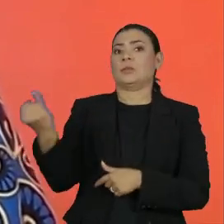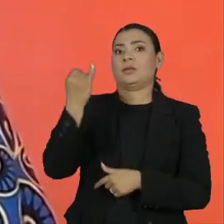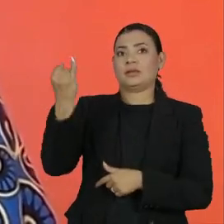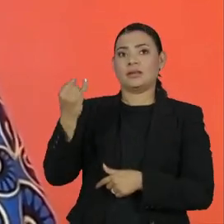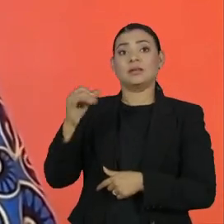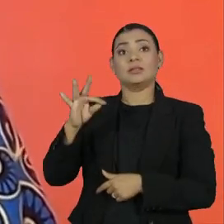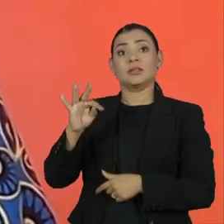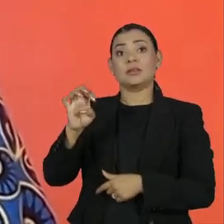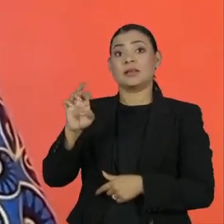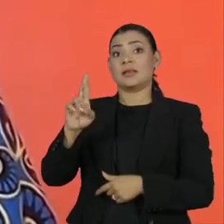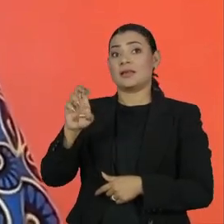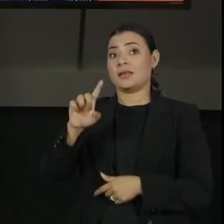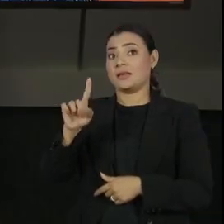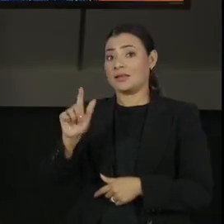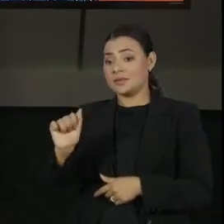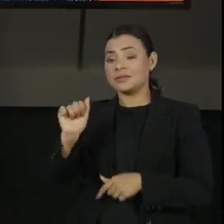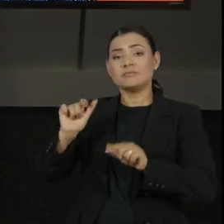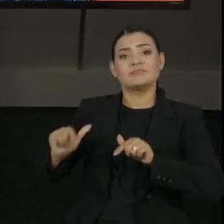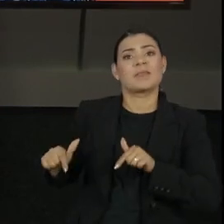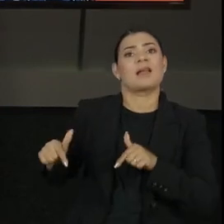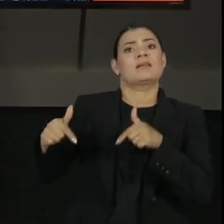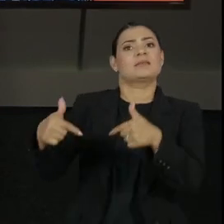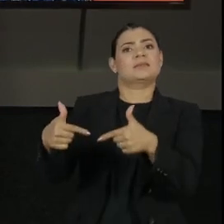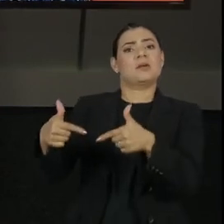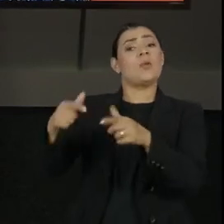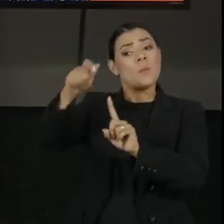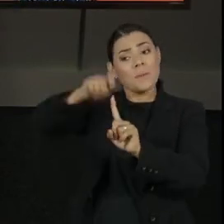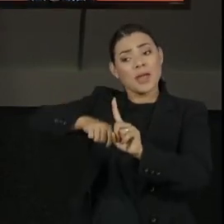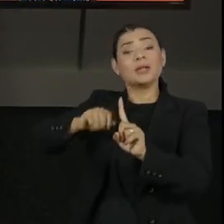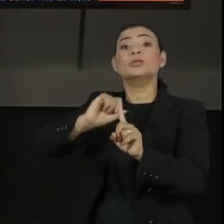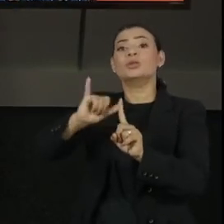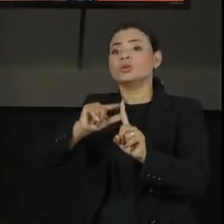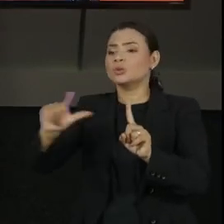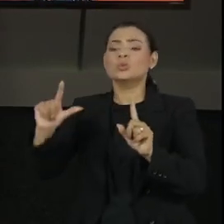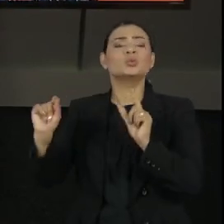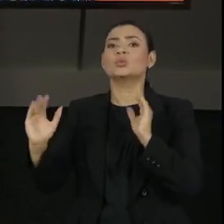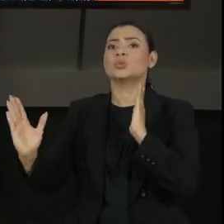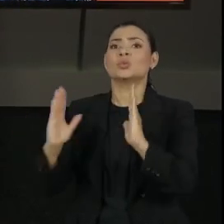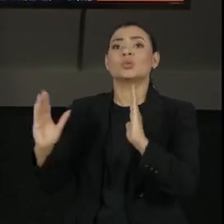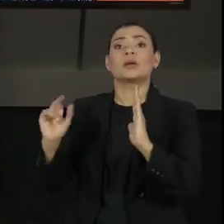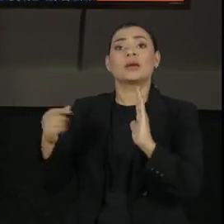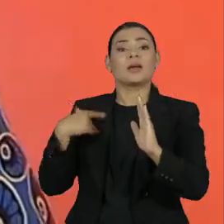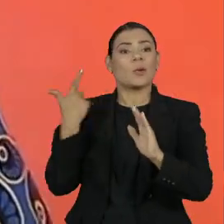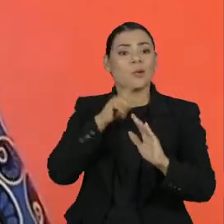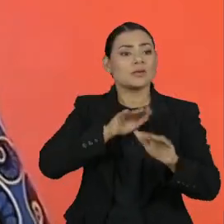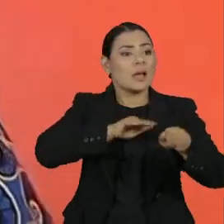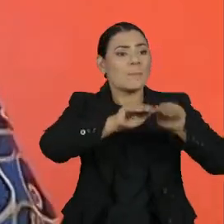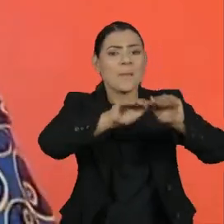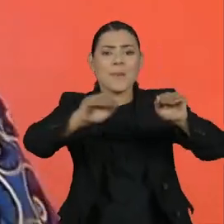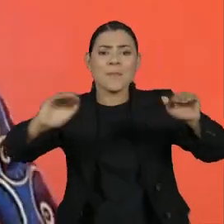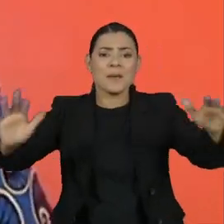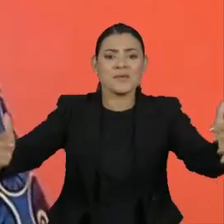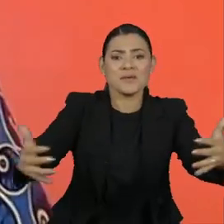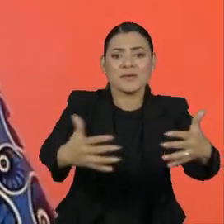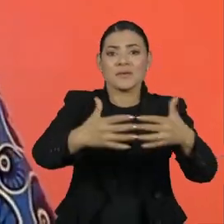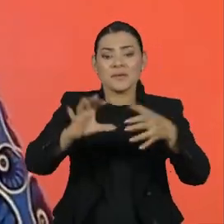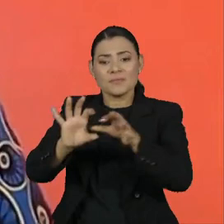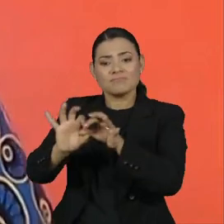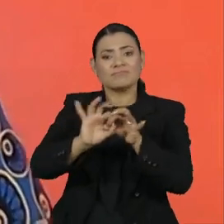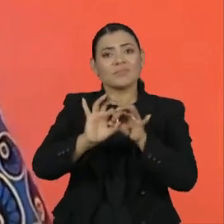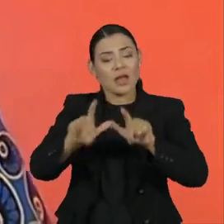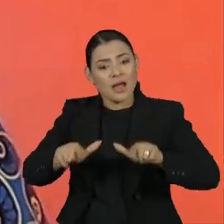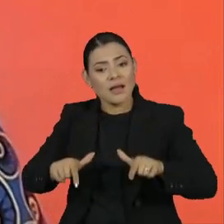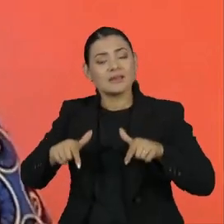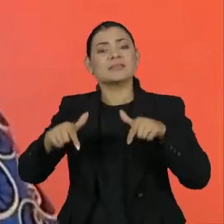ações que transformam a importância de um mês como esse, onde a gente consegue, inclusive, se juntar, fazer novas